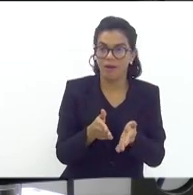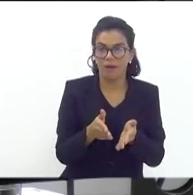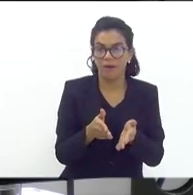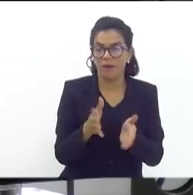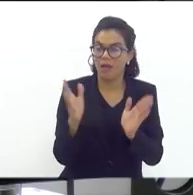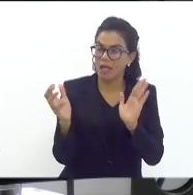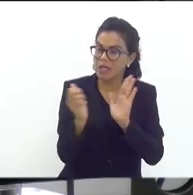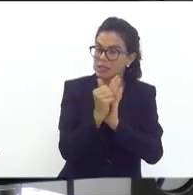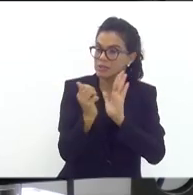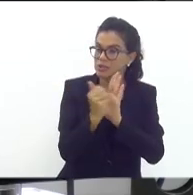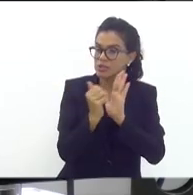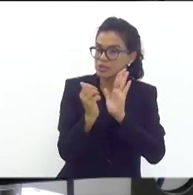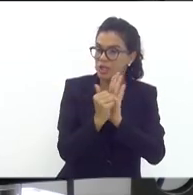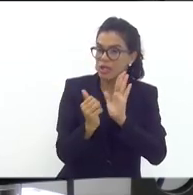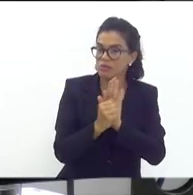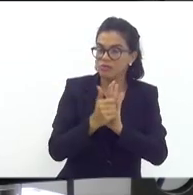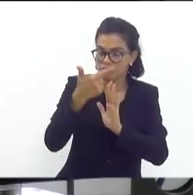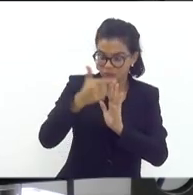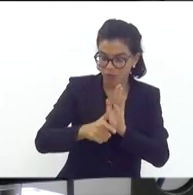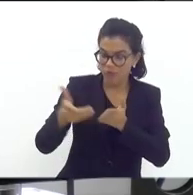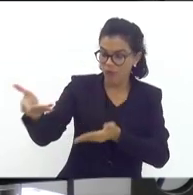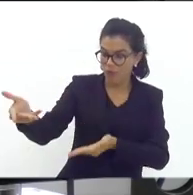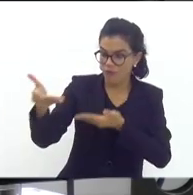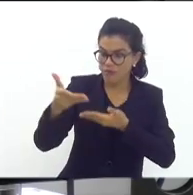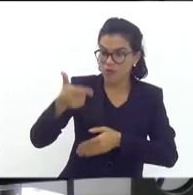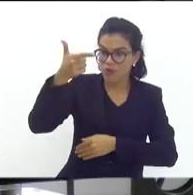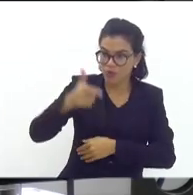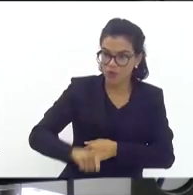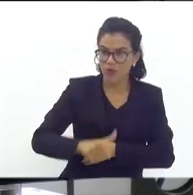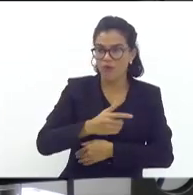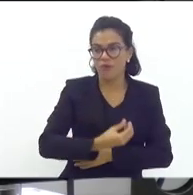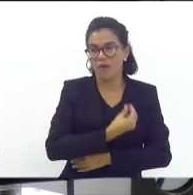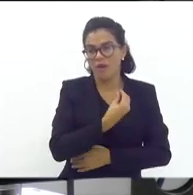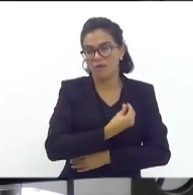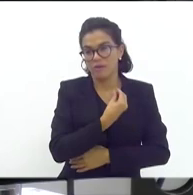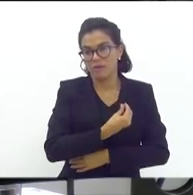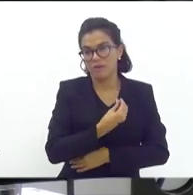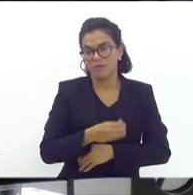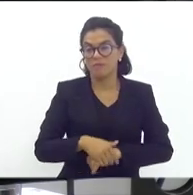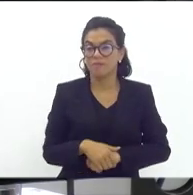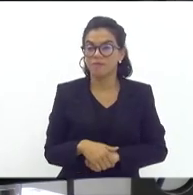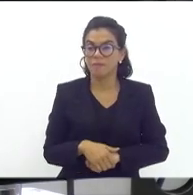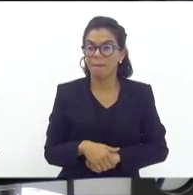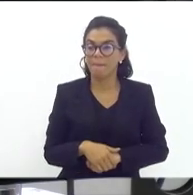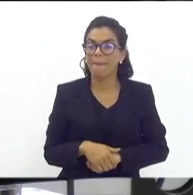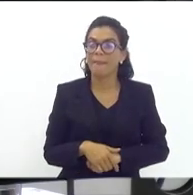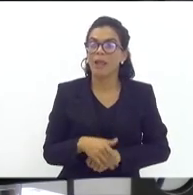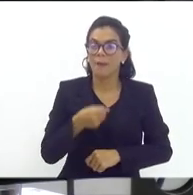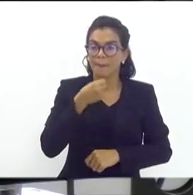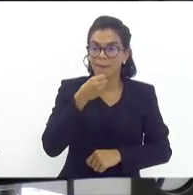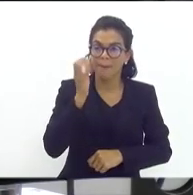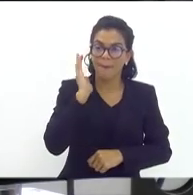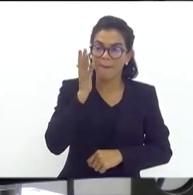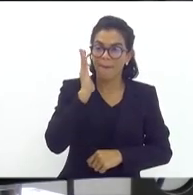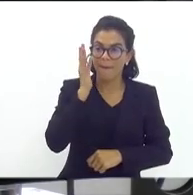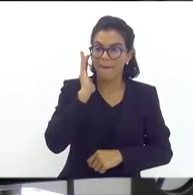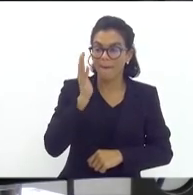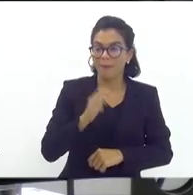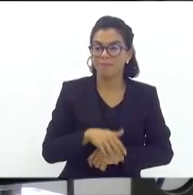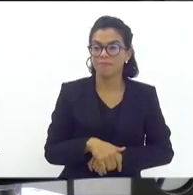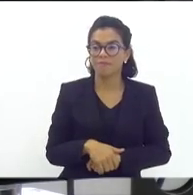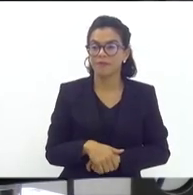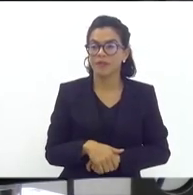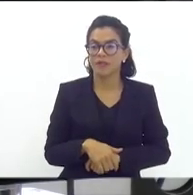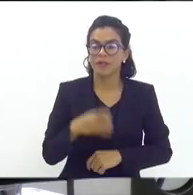registrada a convocação de vossa excelência para estarem conosco nas próximas assentadas mas passa a palavra Deputado que querem fazer uso da palavra